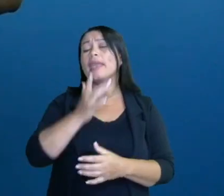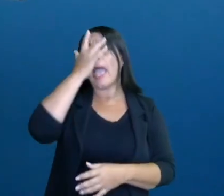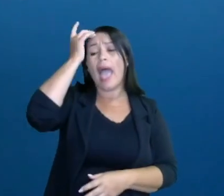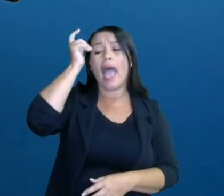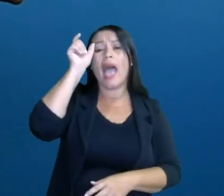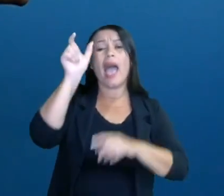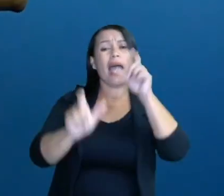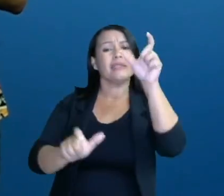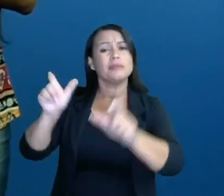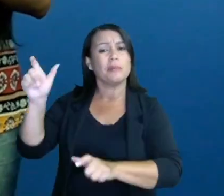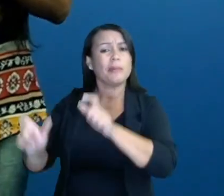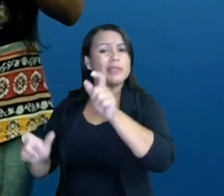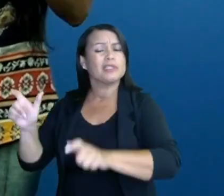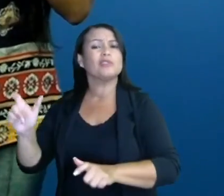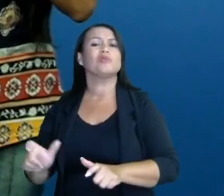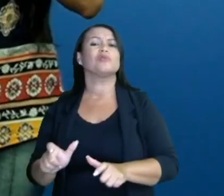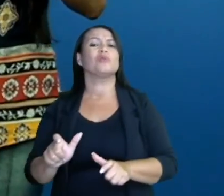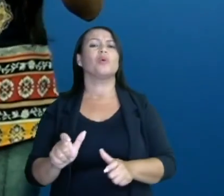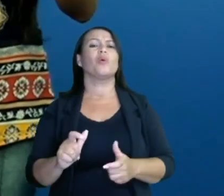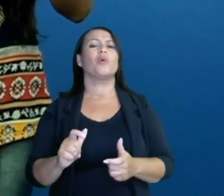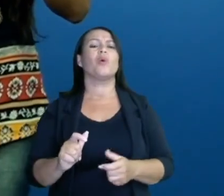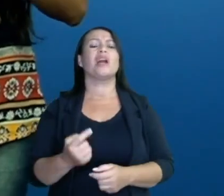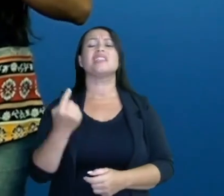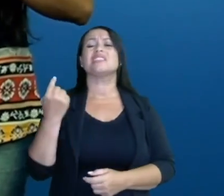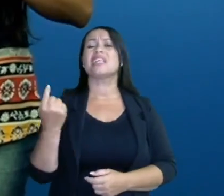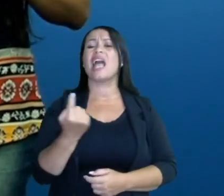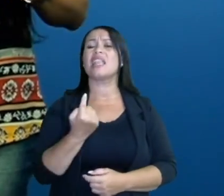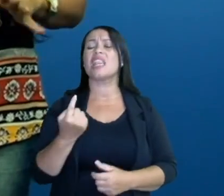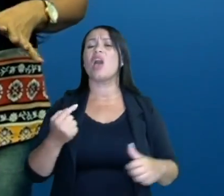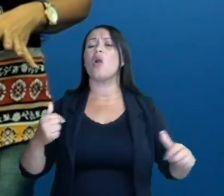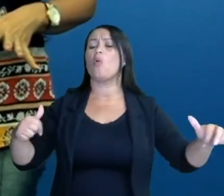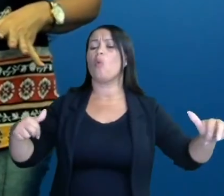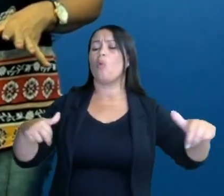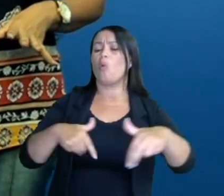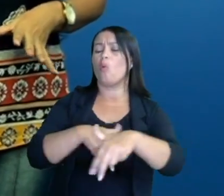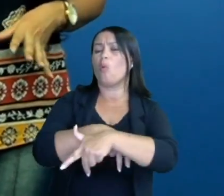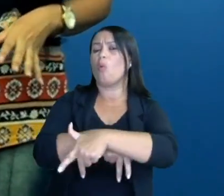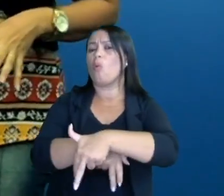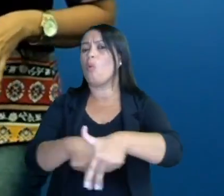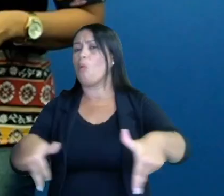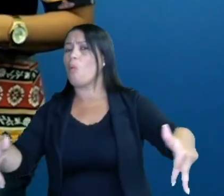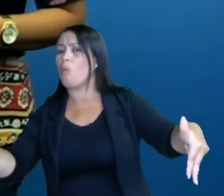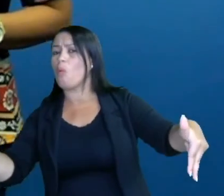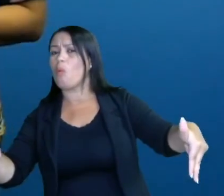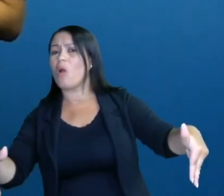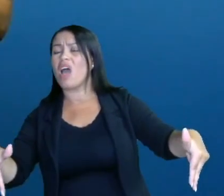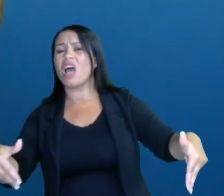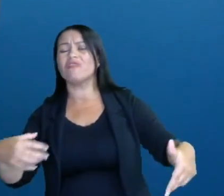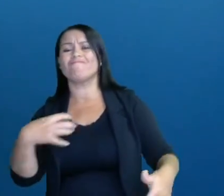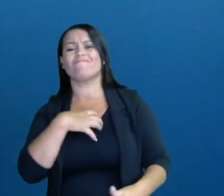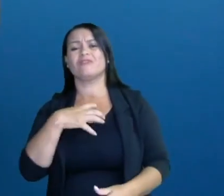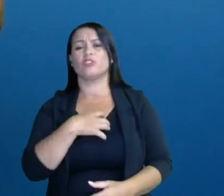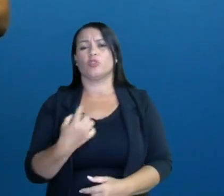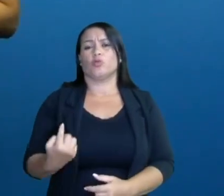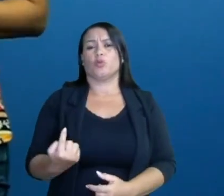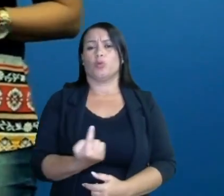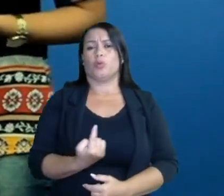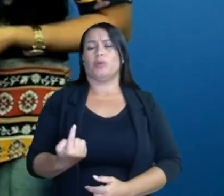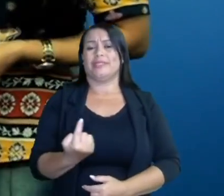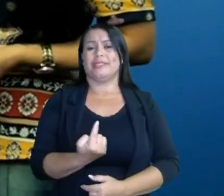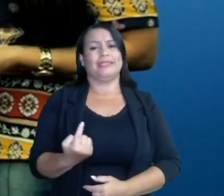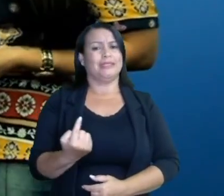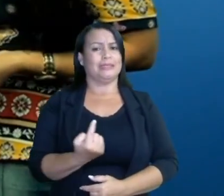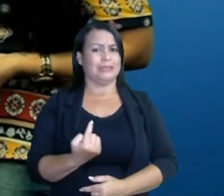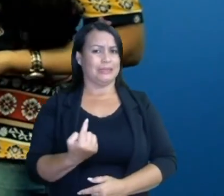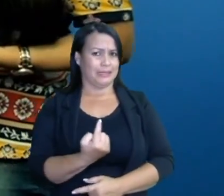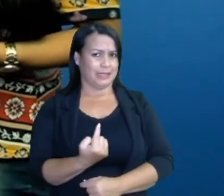pessoas, está, como eu disse, cada uma num caminho diferente, numa direção diferente. Elas se sentem solitárias por conta disso,